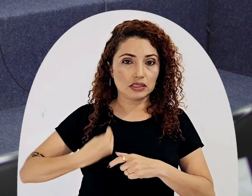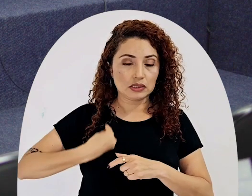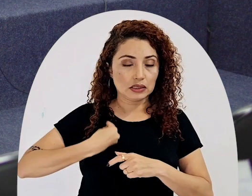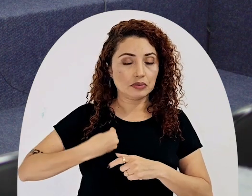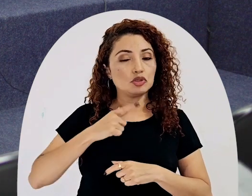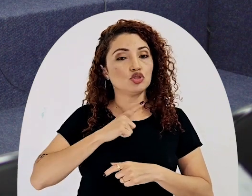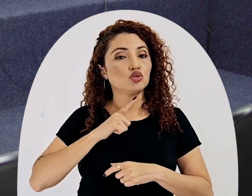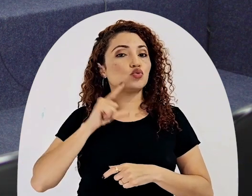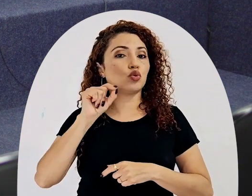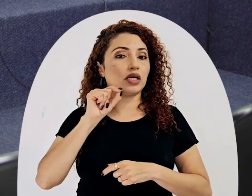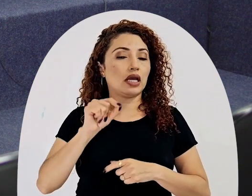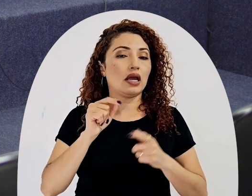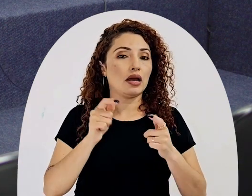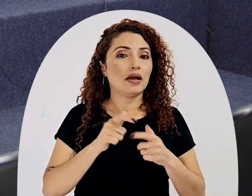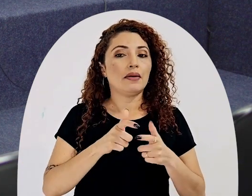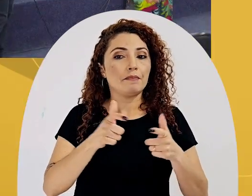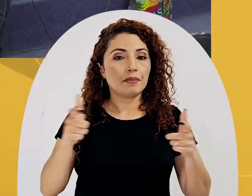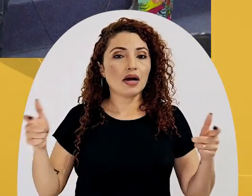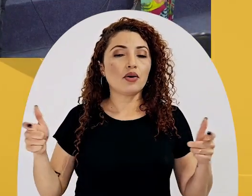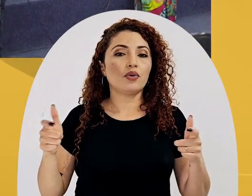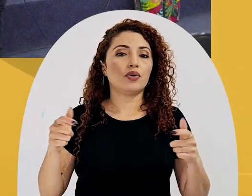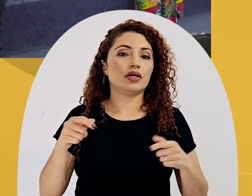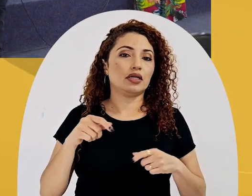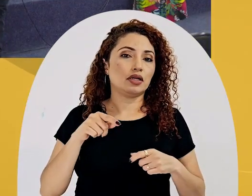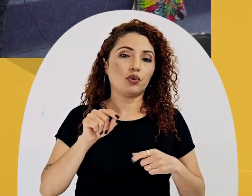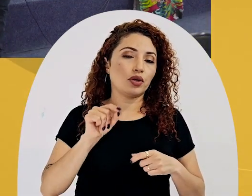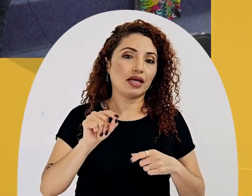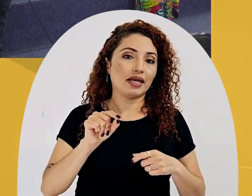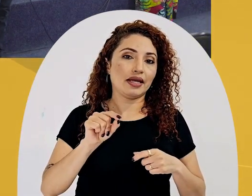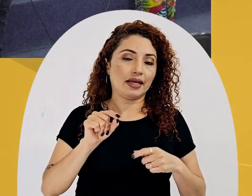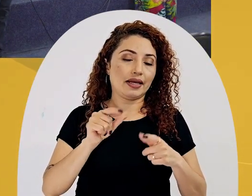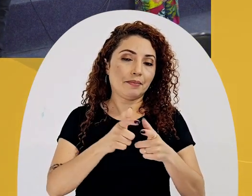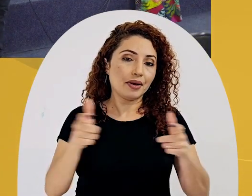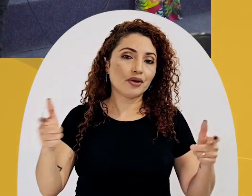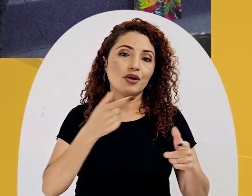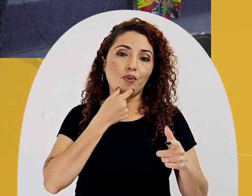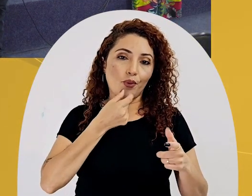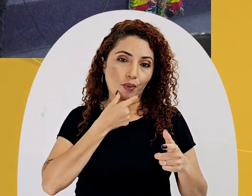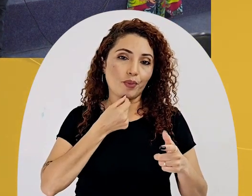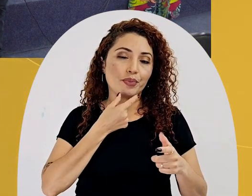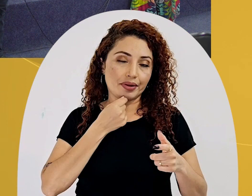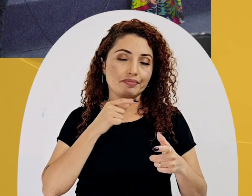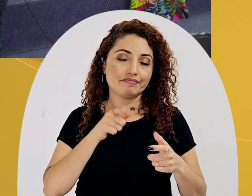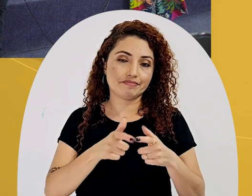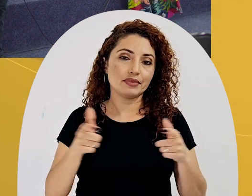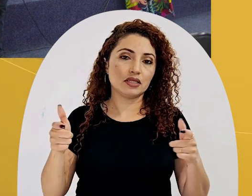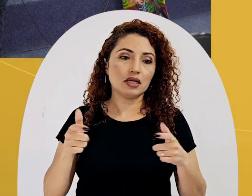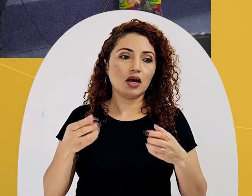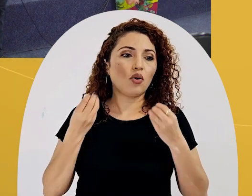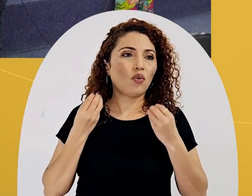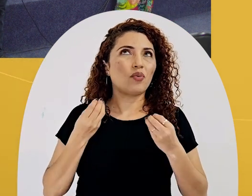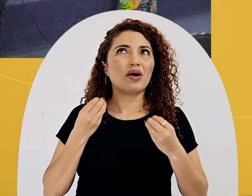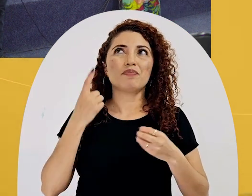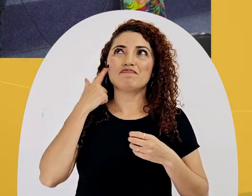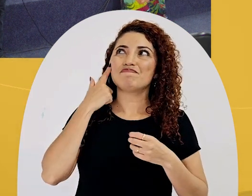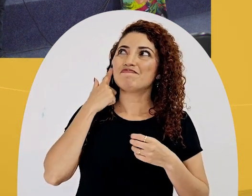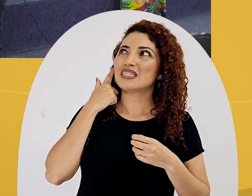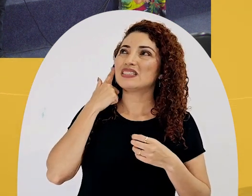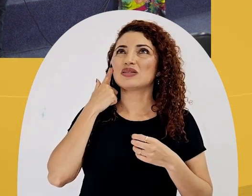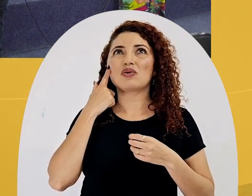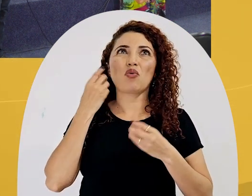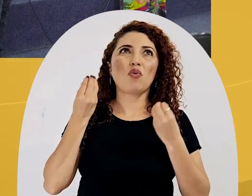ali uma maioria, depois do escalão do chefe 1, só homens, fala assim, caramba, como que eu vou denunciar